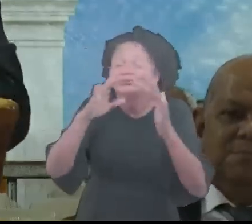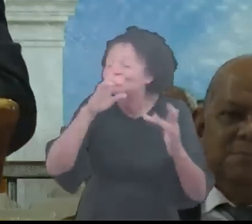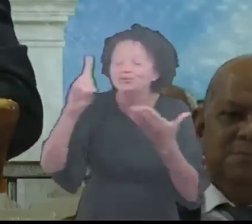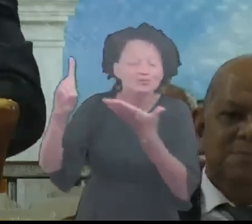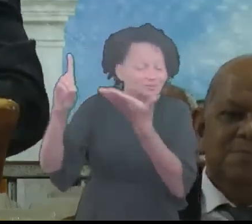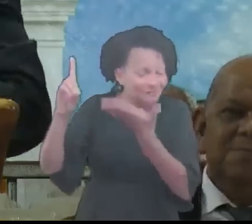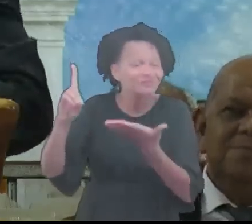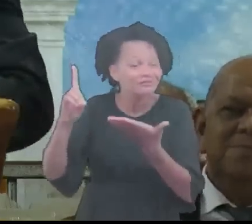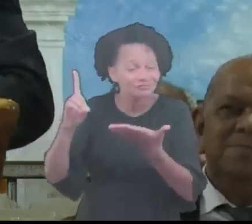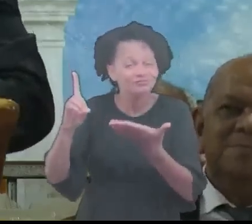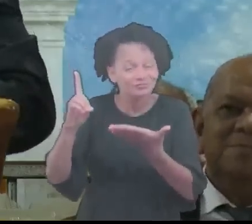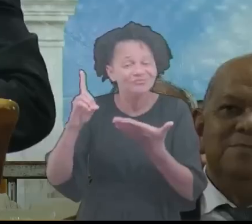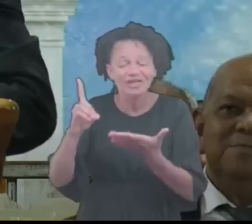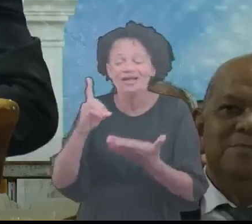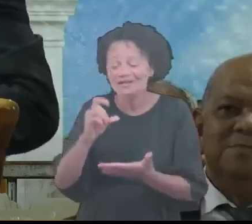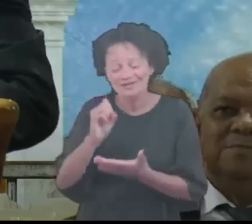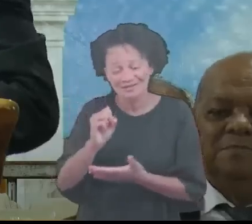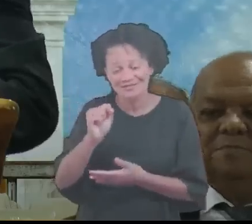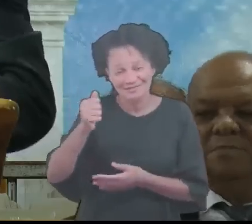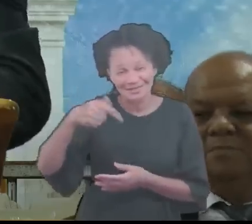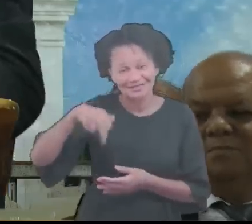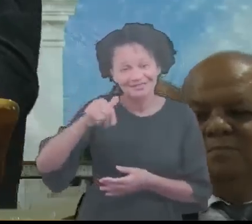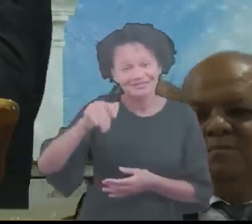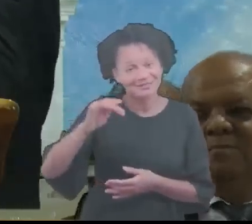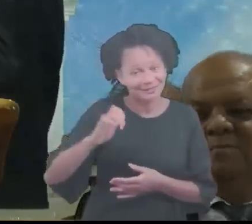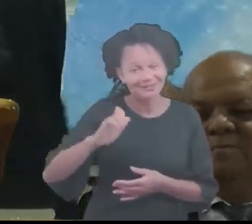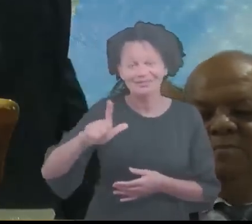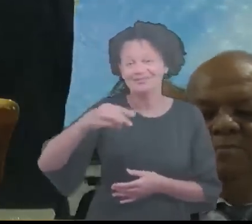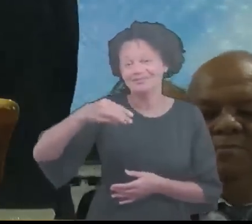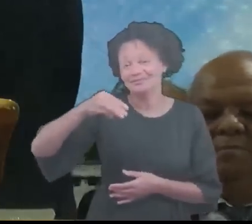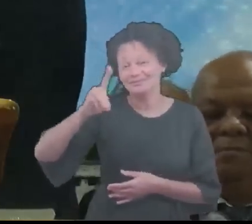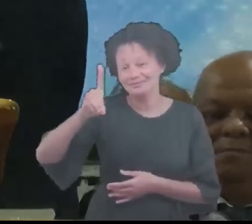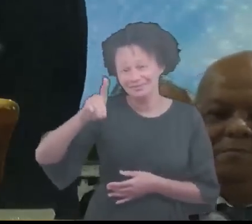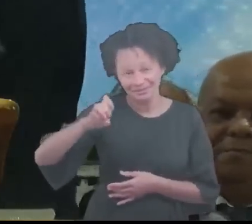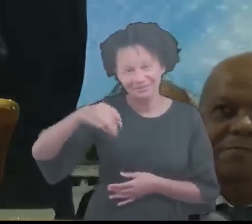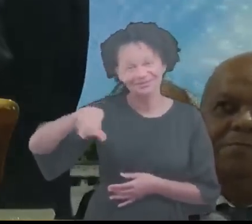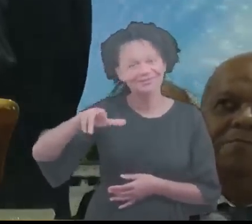cheiroso? É porque ele é saquitel de mirra.